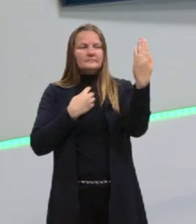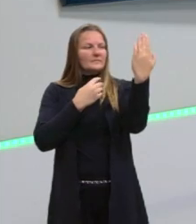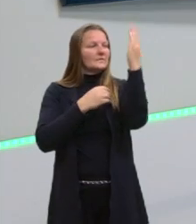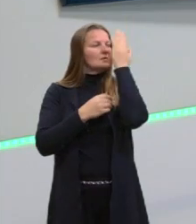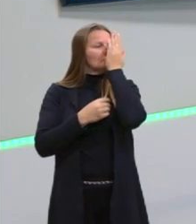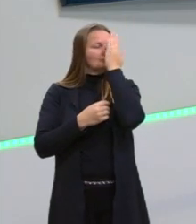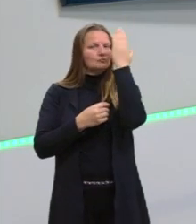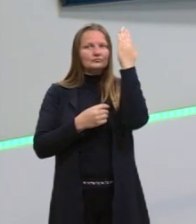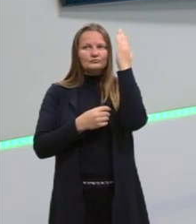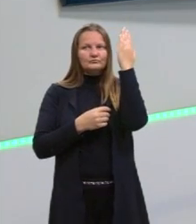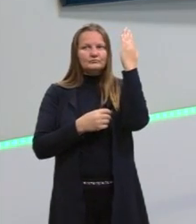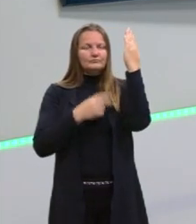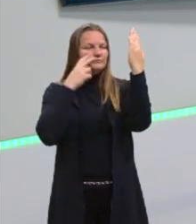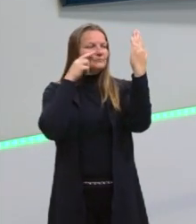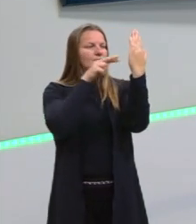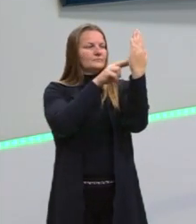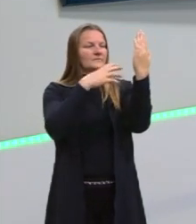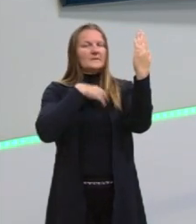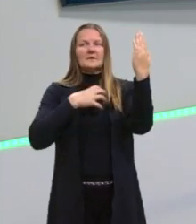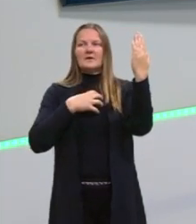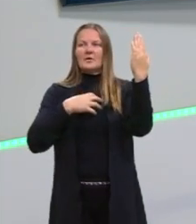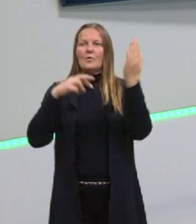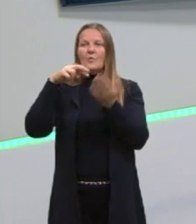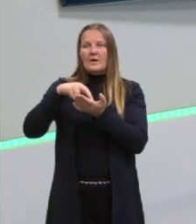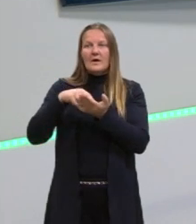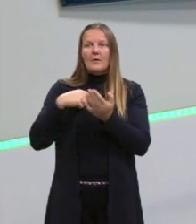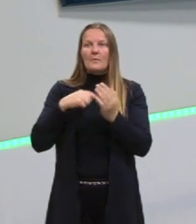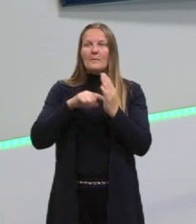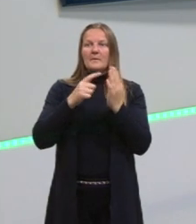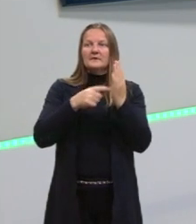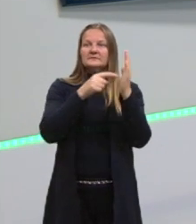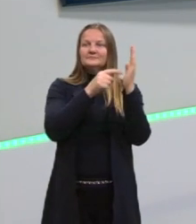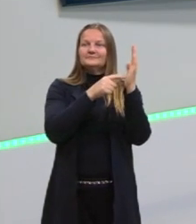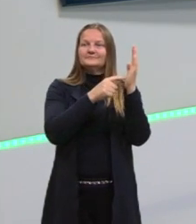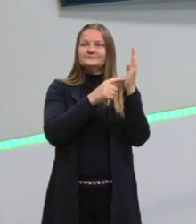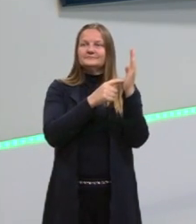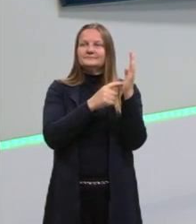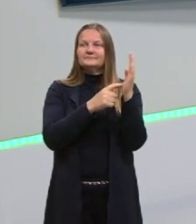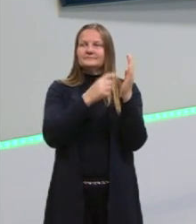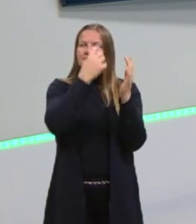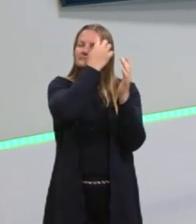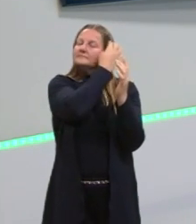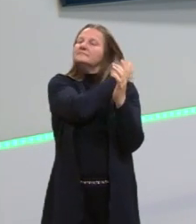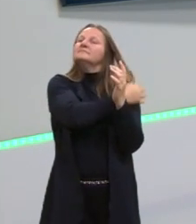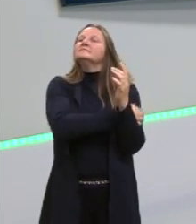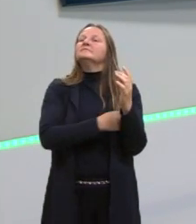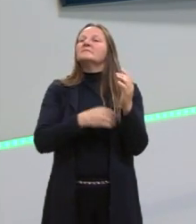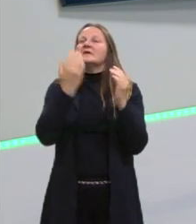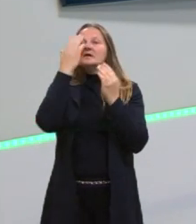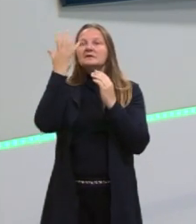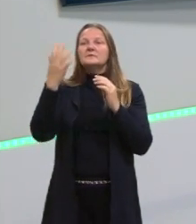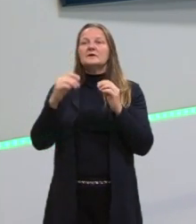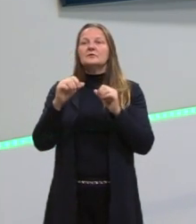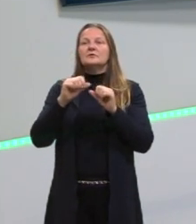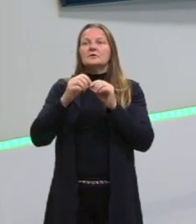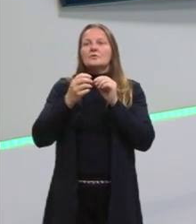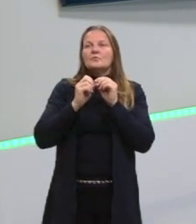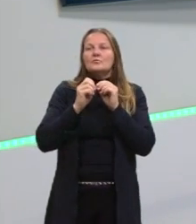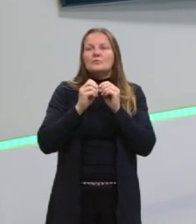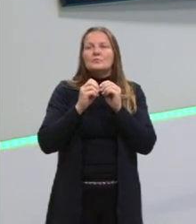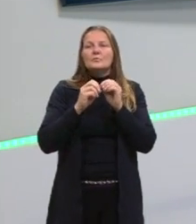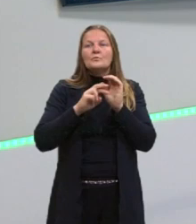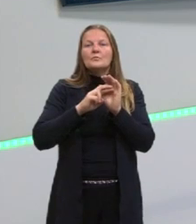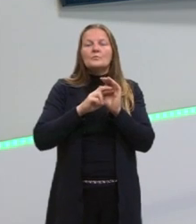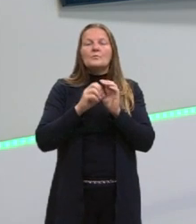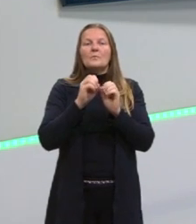do espelho sou uma imagem real certo mas a gente também consegue a partir de espelhos gerar uma Projeção de uma